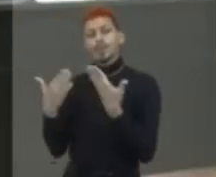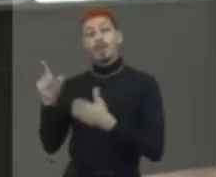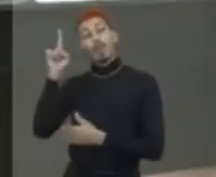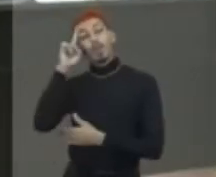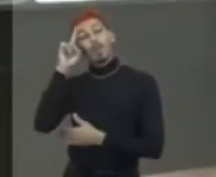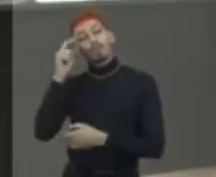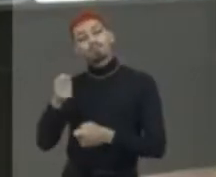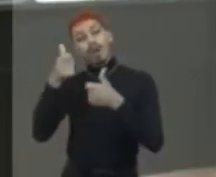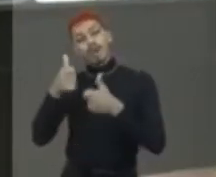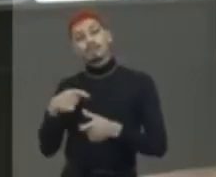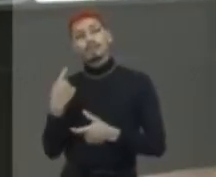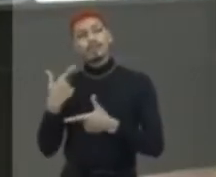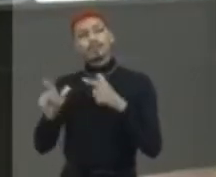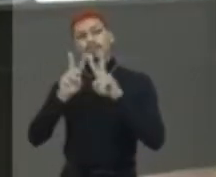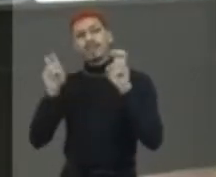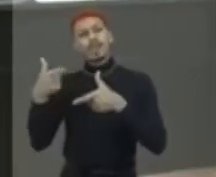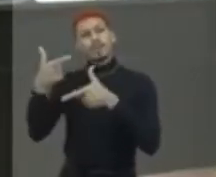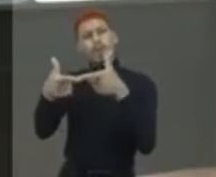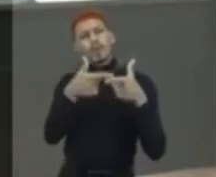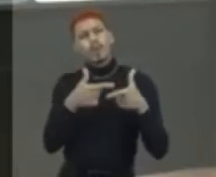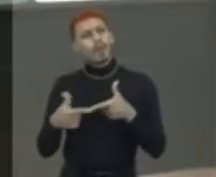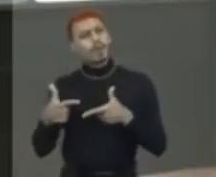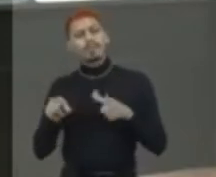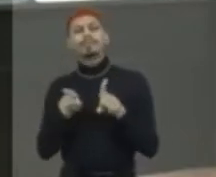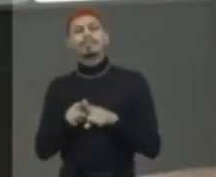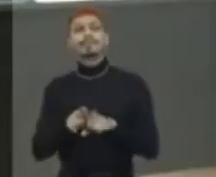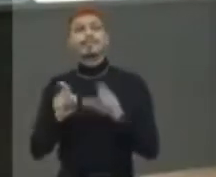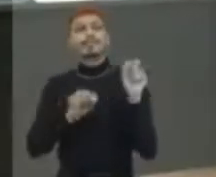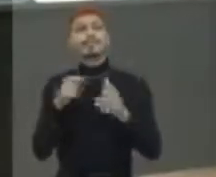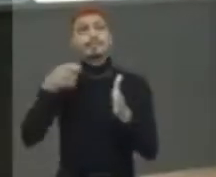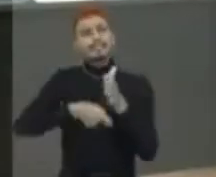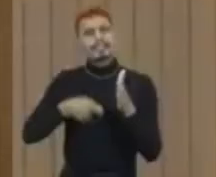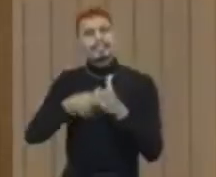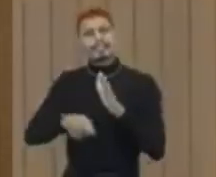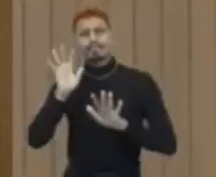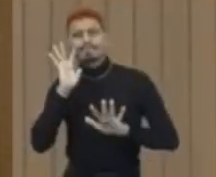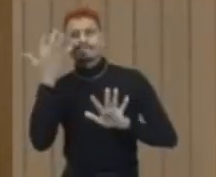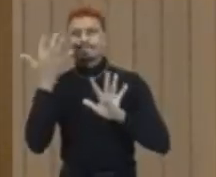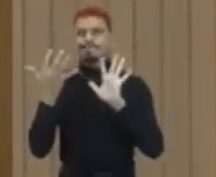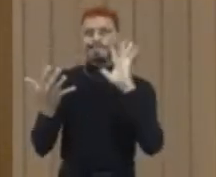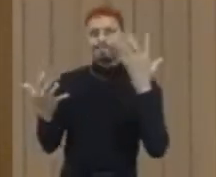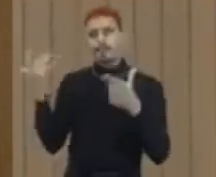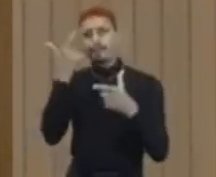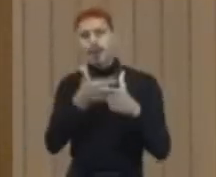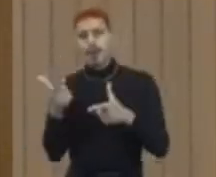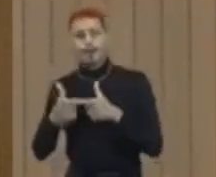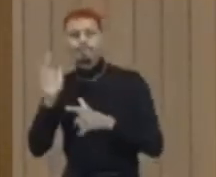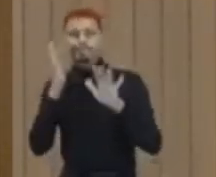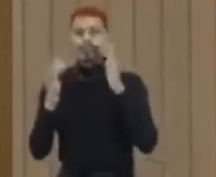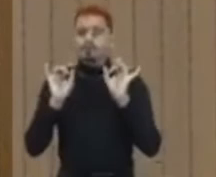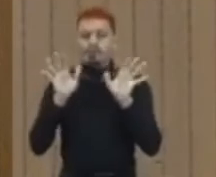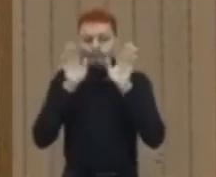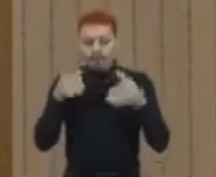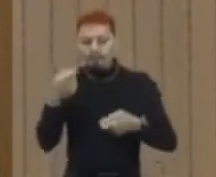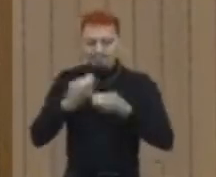sobre os nossos problemas e tentando arrumar soluções para não só a parte administrativa,